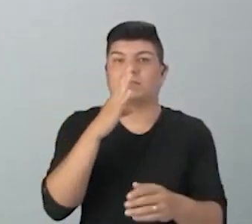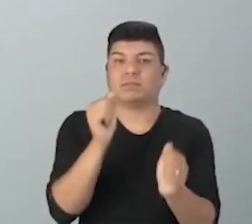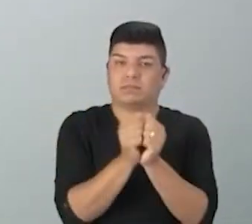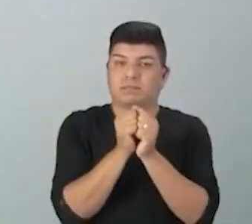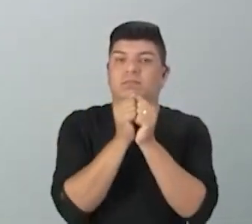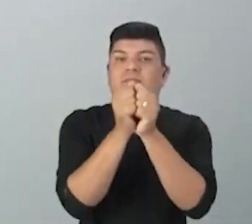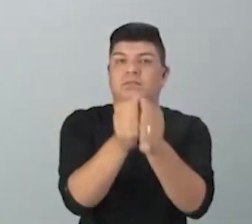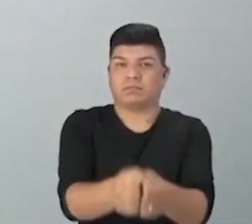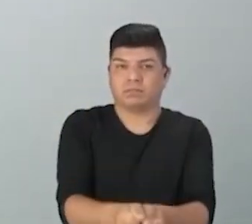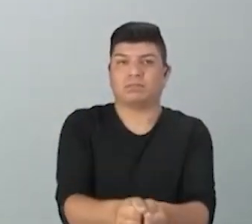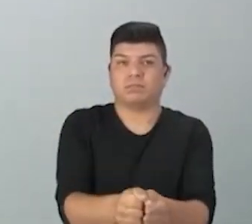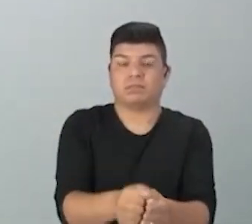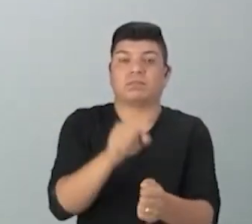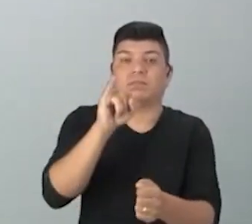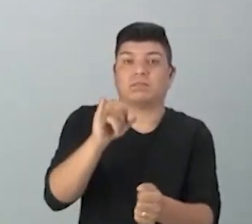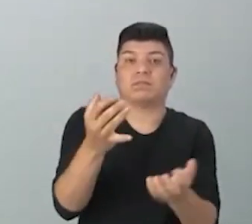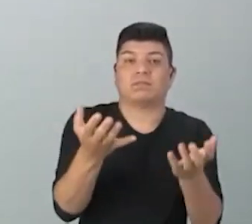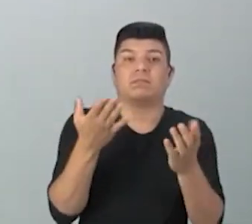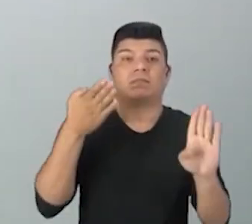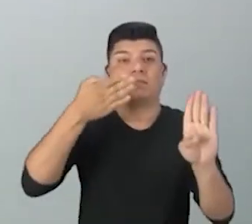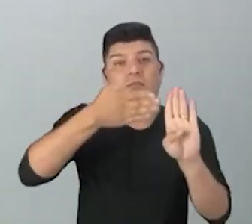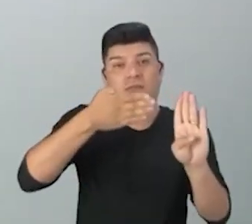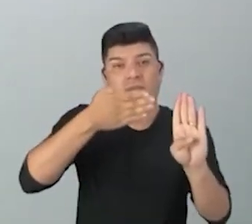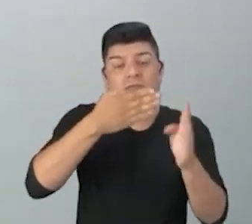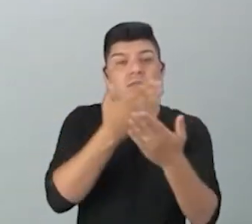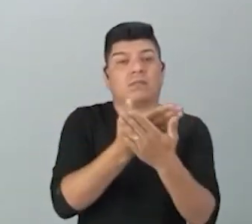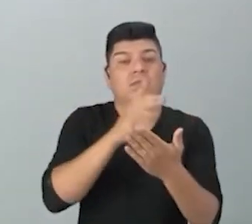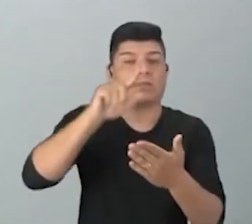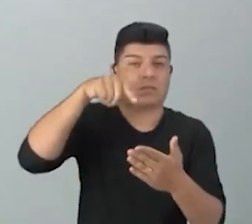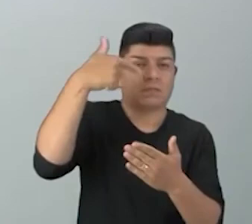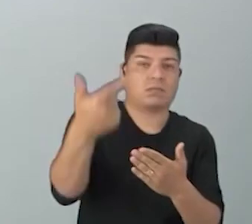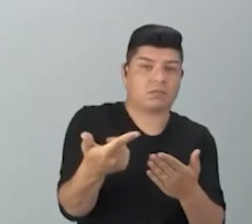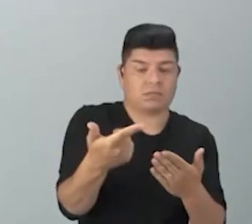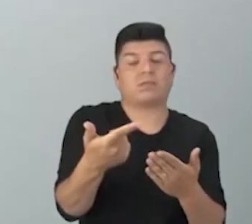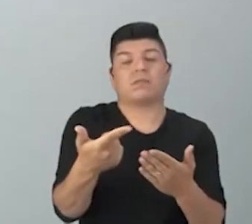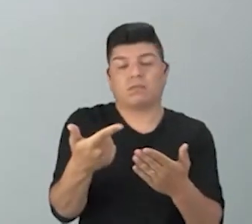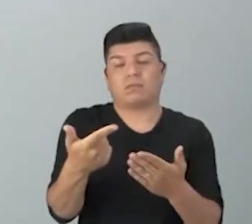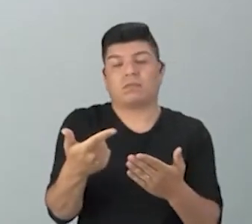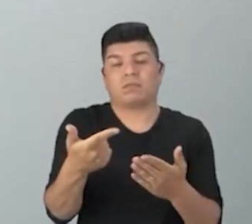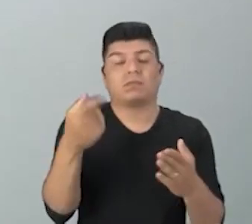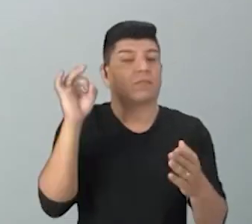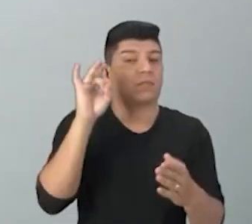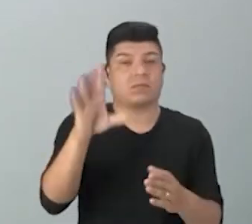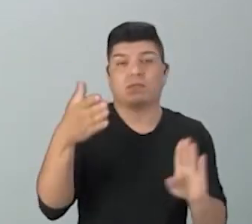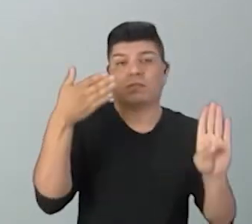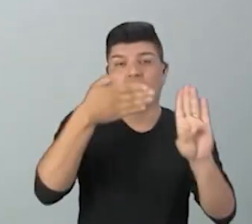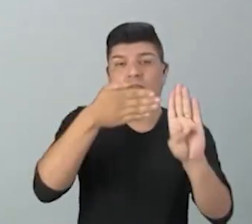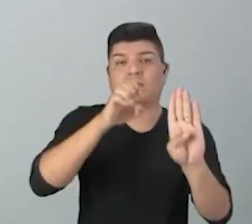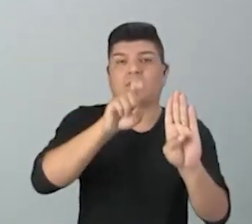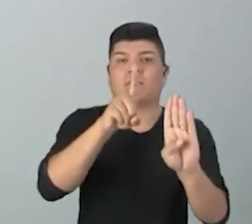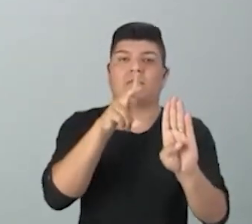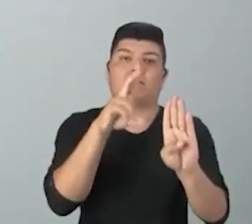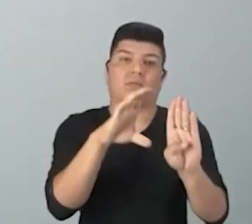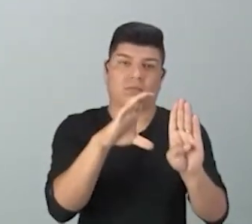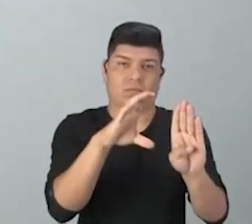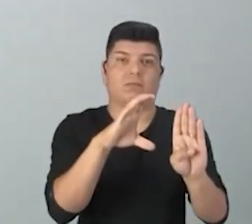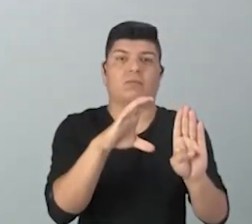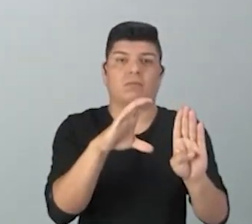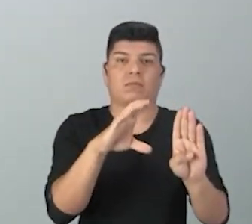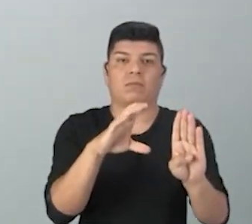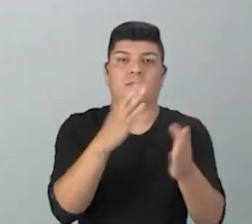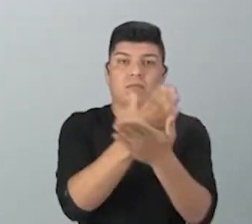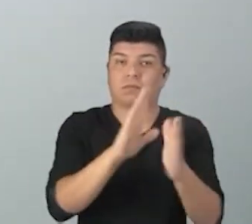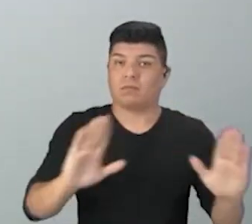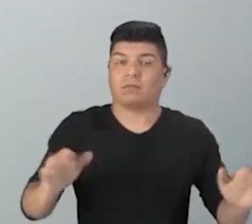nos acompanhado um se você quiser acessar essa aula ou outro componente curricular basta acessar a plataforma educ